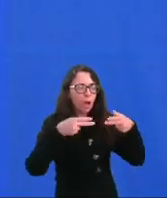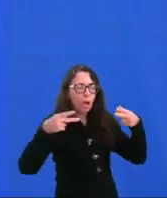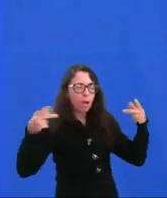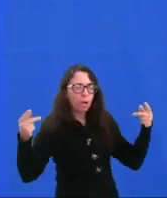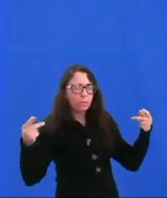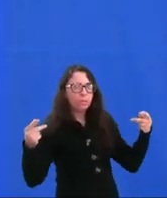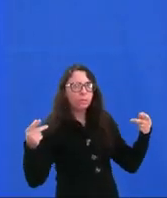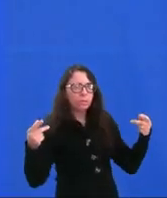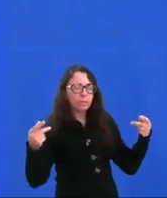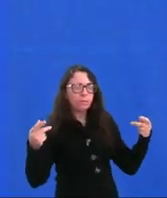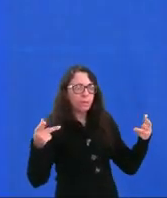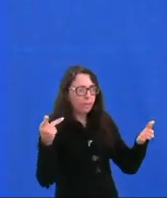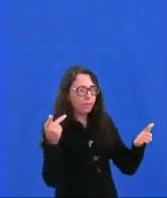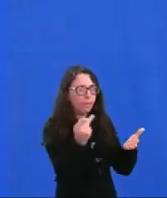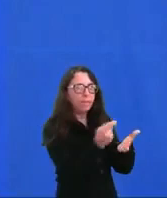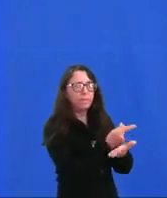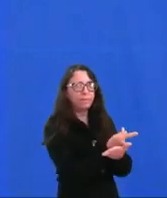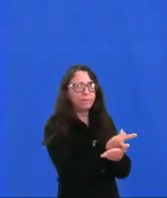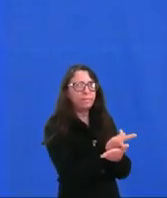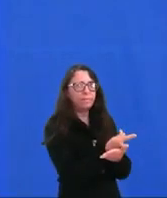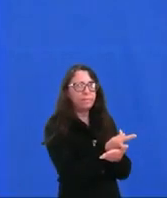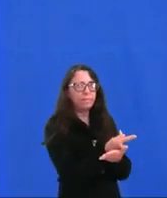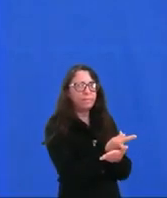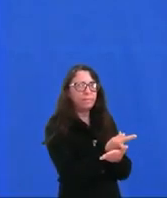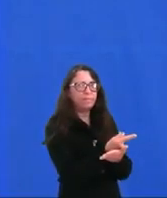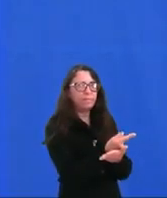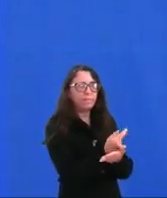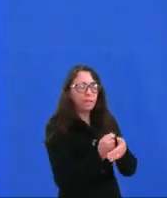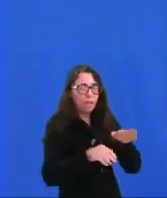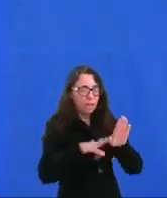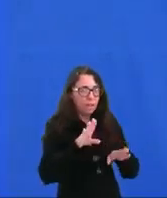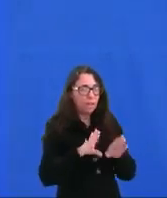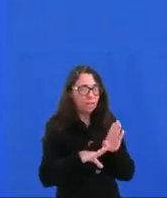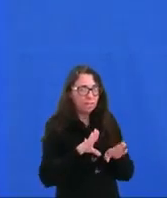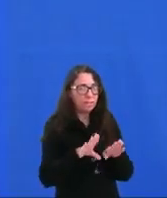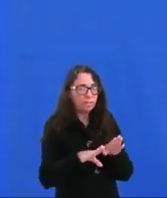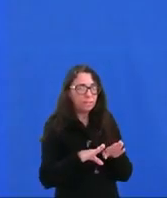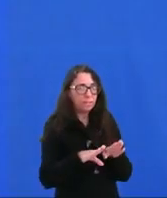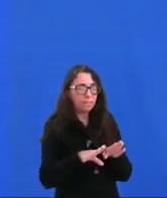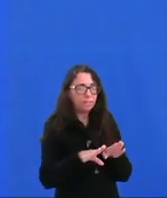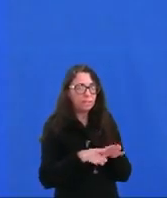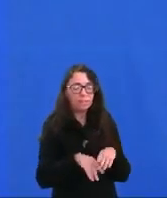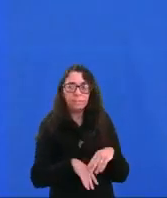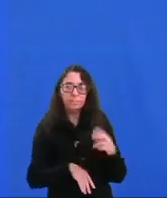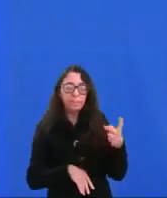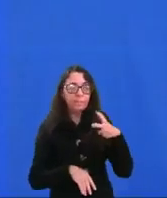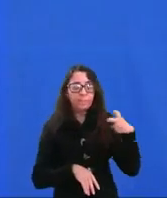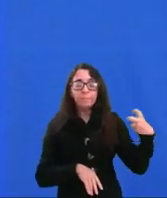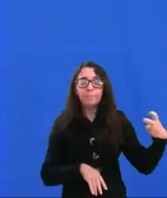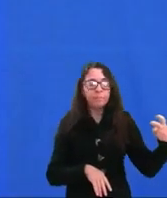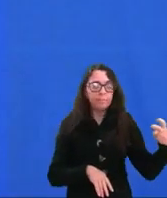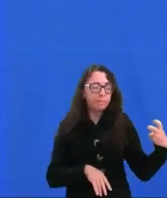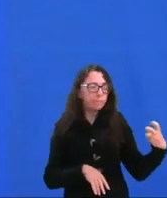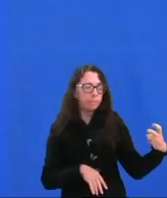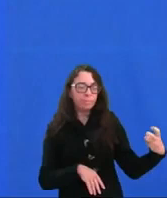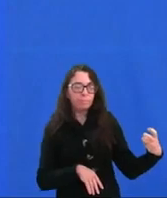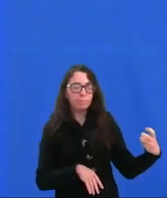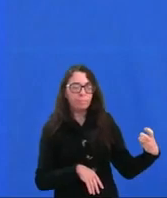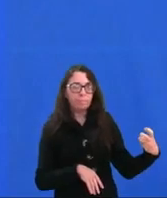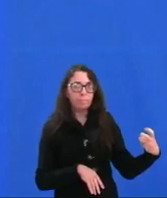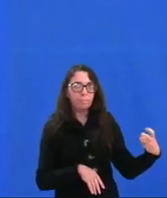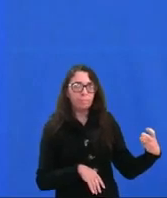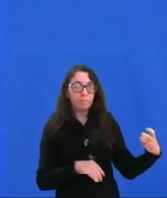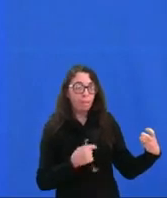que Deus dá os dons para a igreja, uns como profeta, outros evangelistas, outros pastores